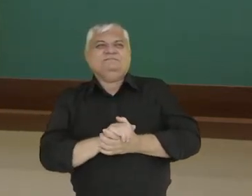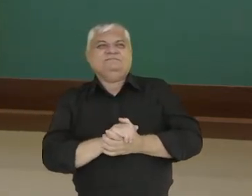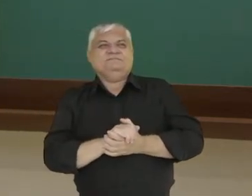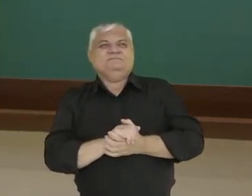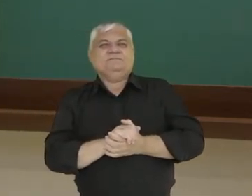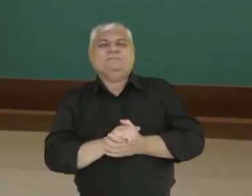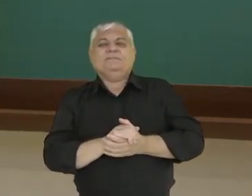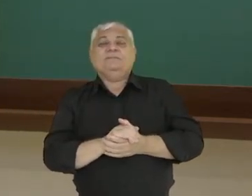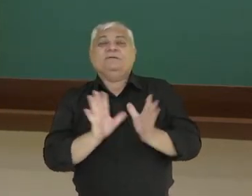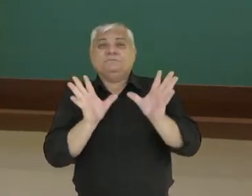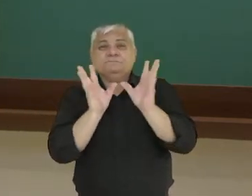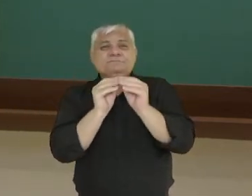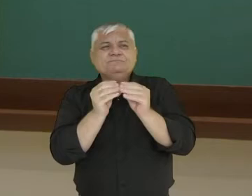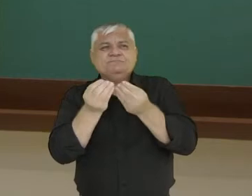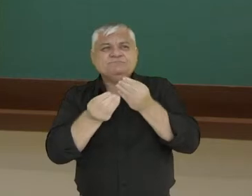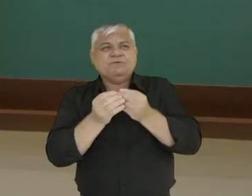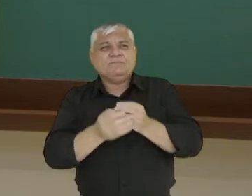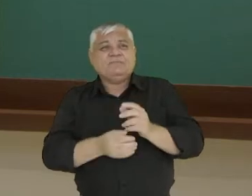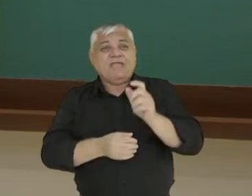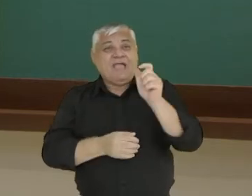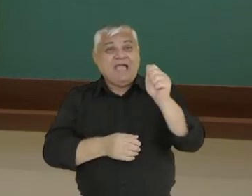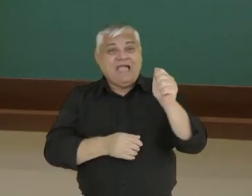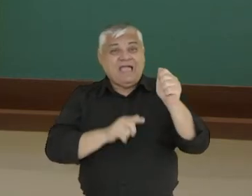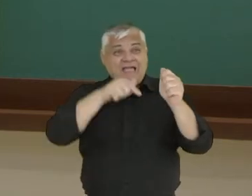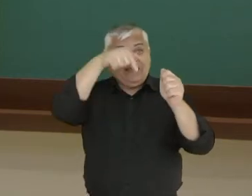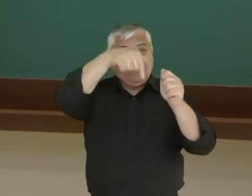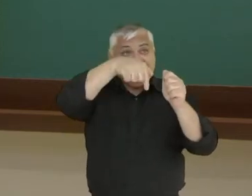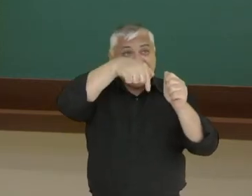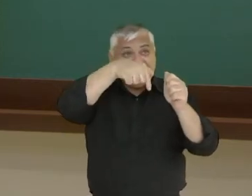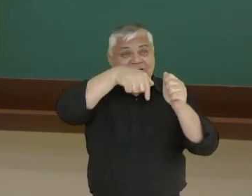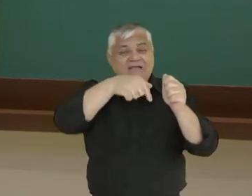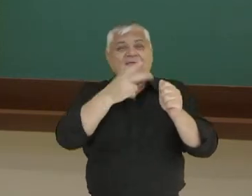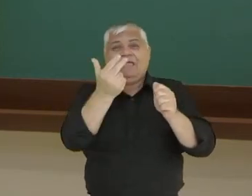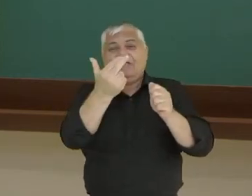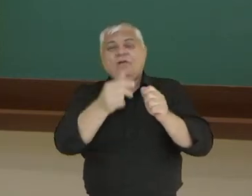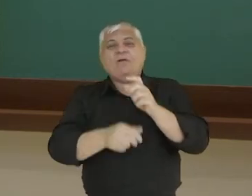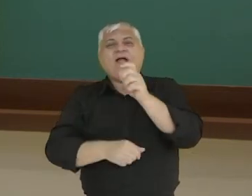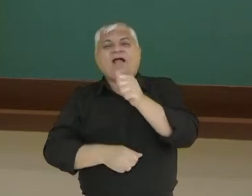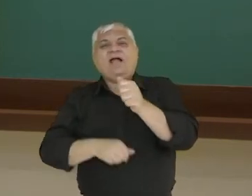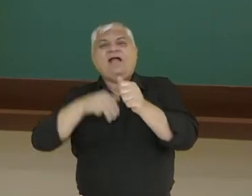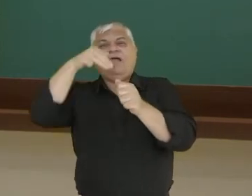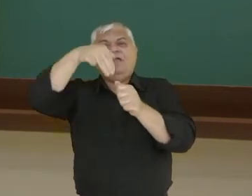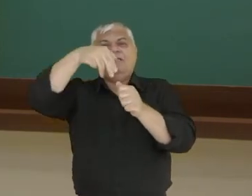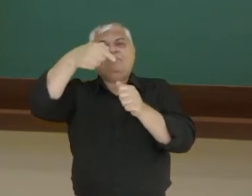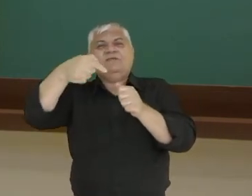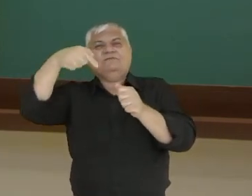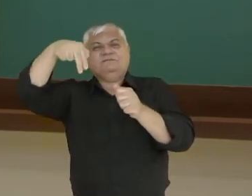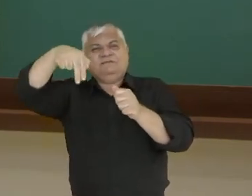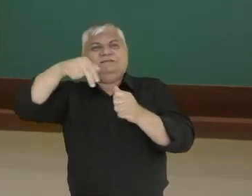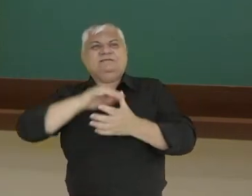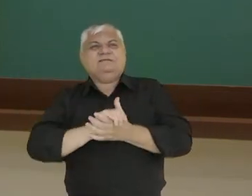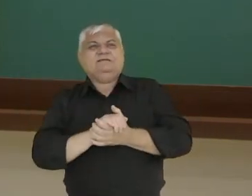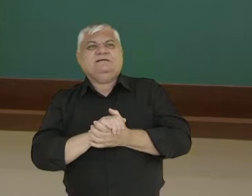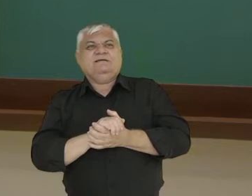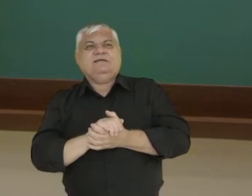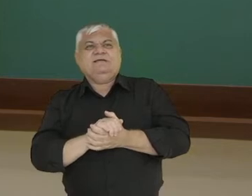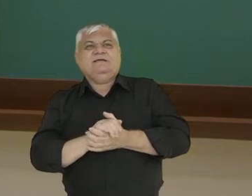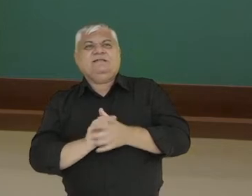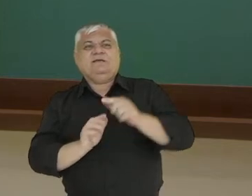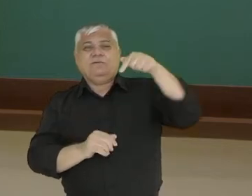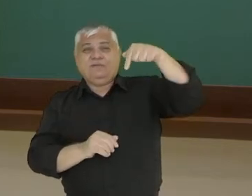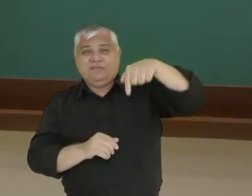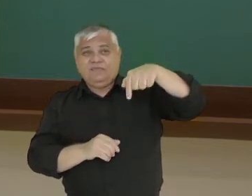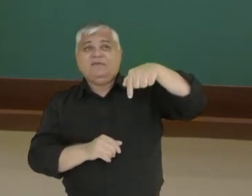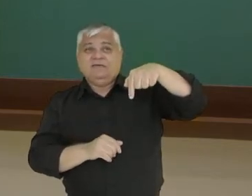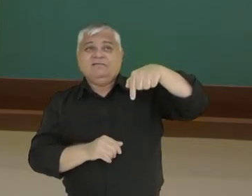Então, concluímos que A na K é igual a A na M menos N. E que o meu K, minha razão